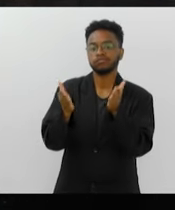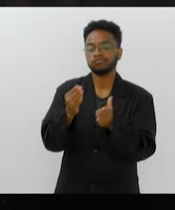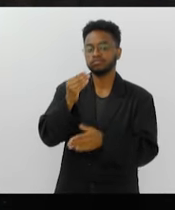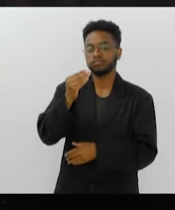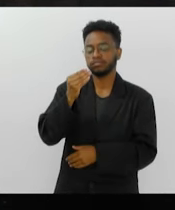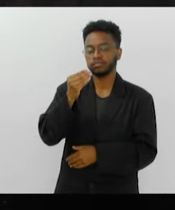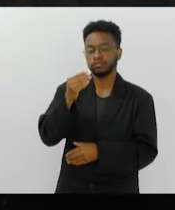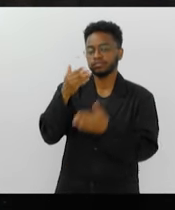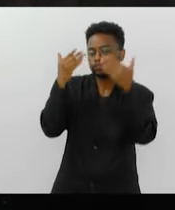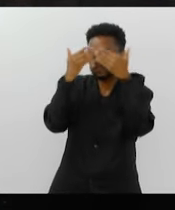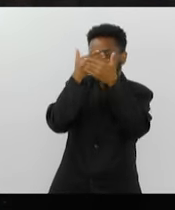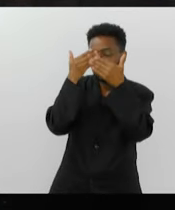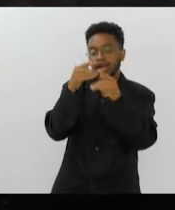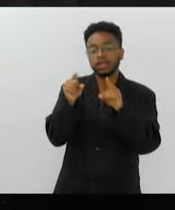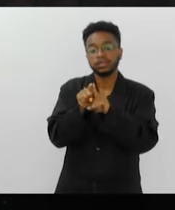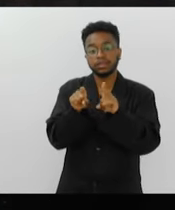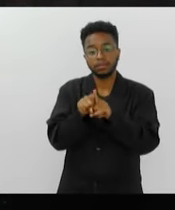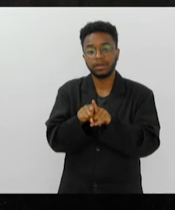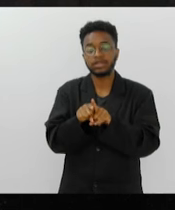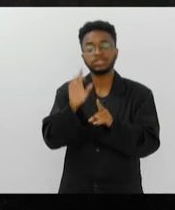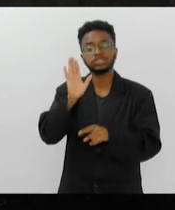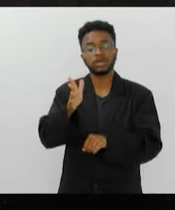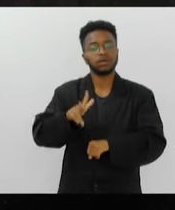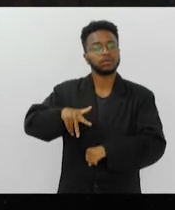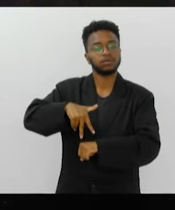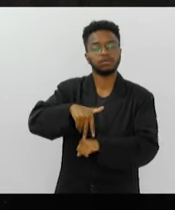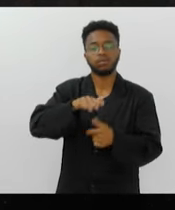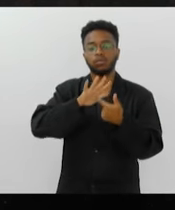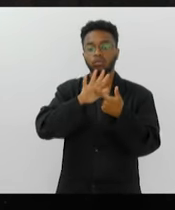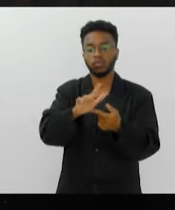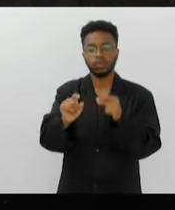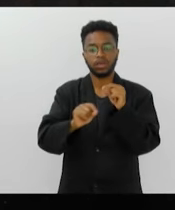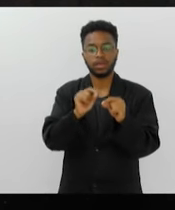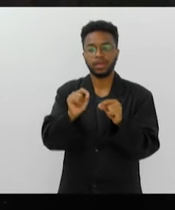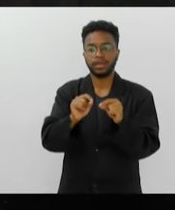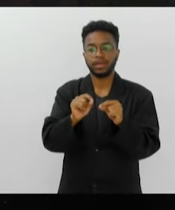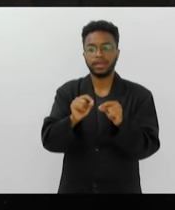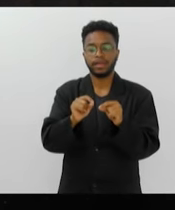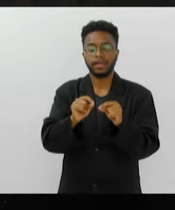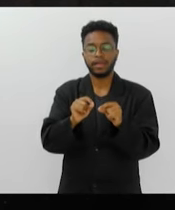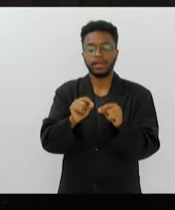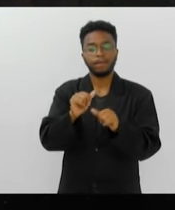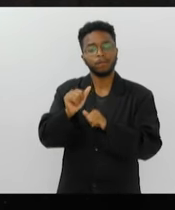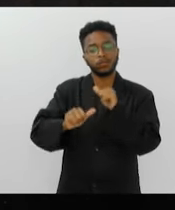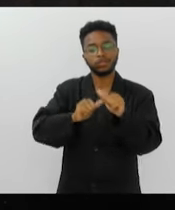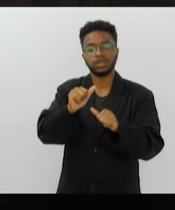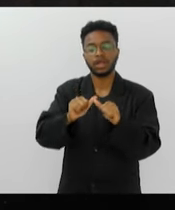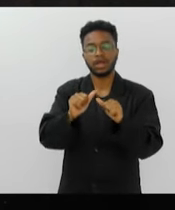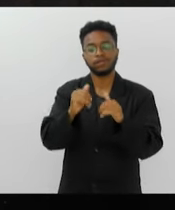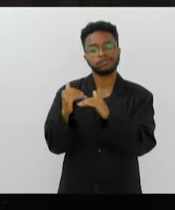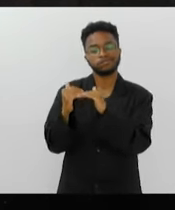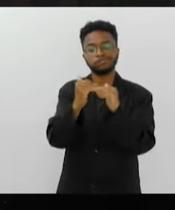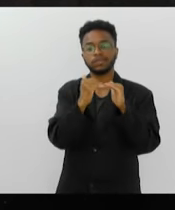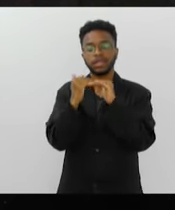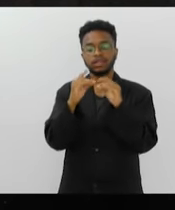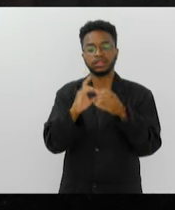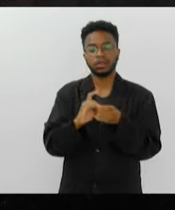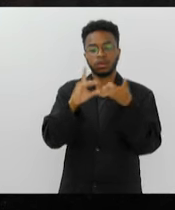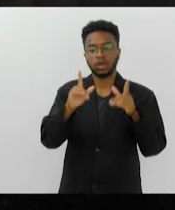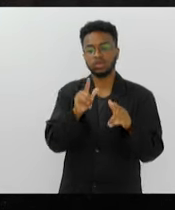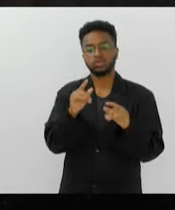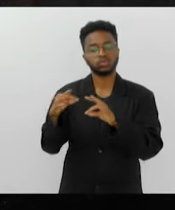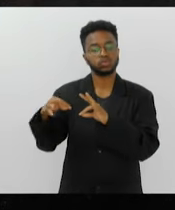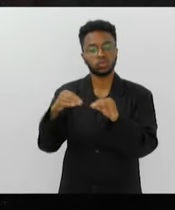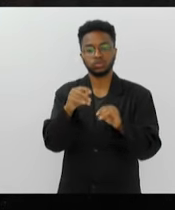que já se colocou como interventor na estabilidade democrática de todos os outros países especialmente os